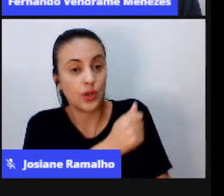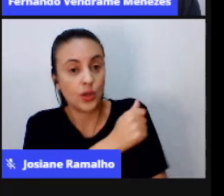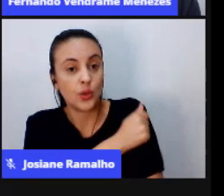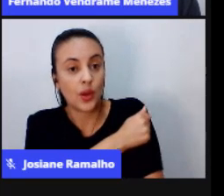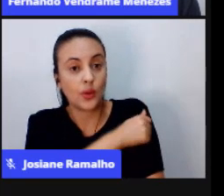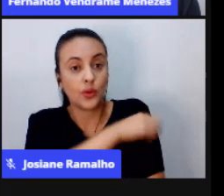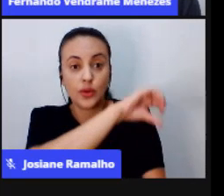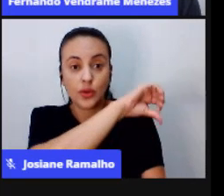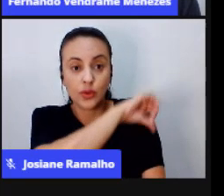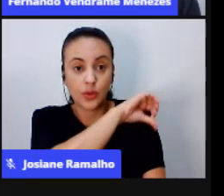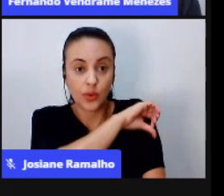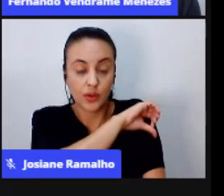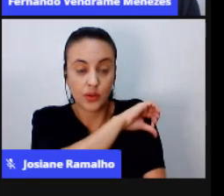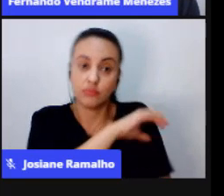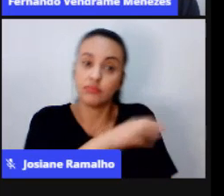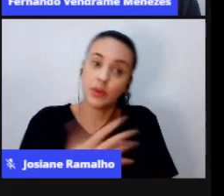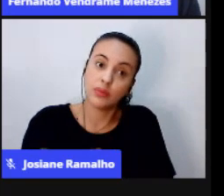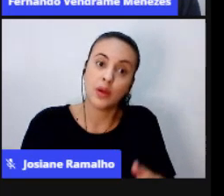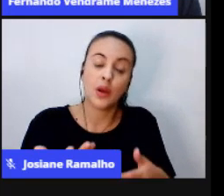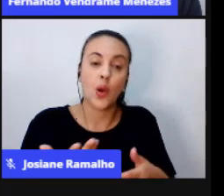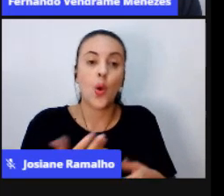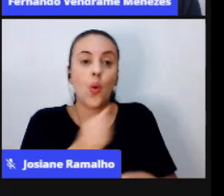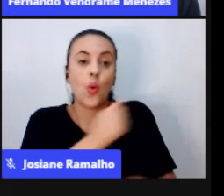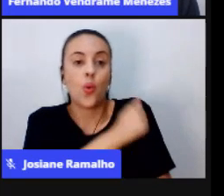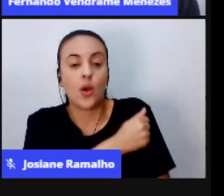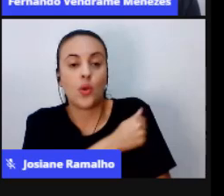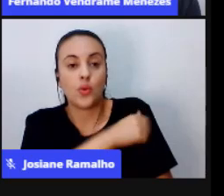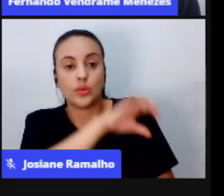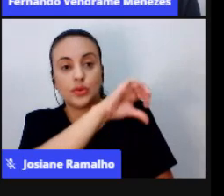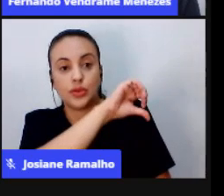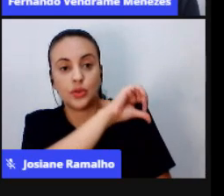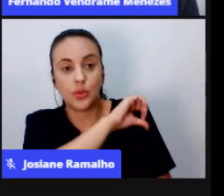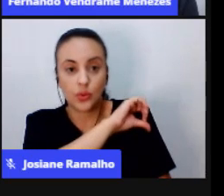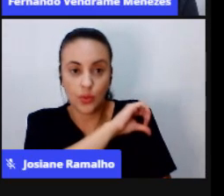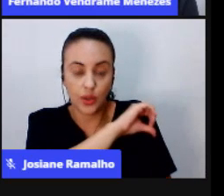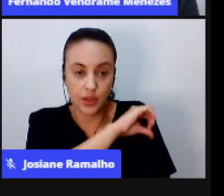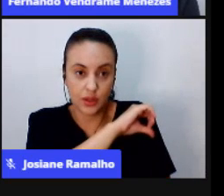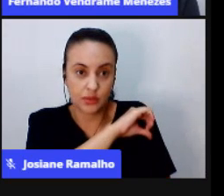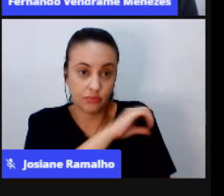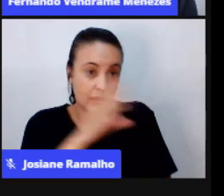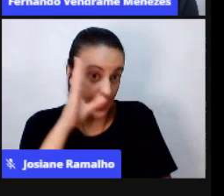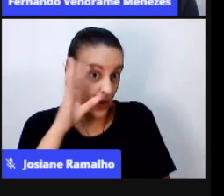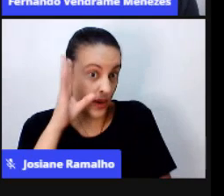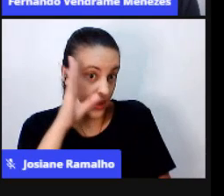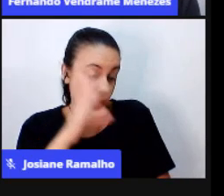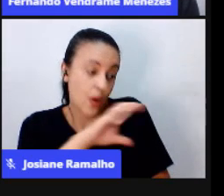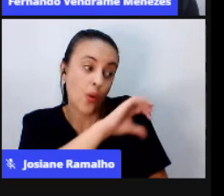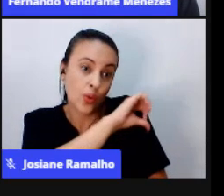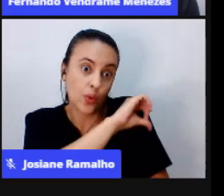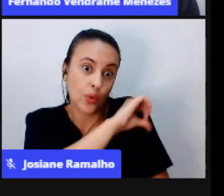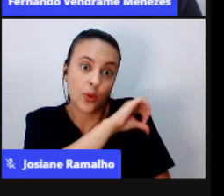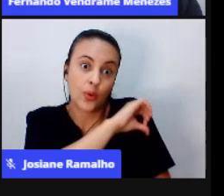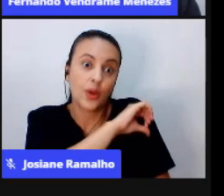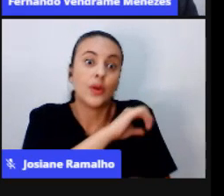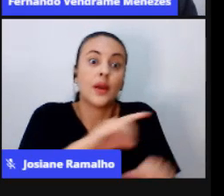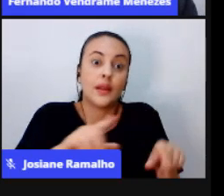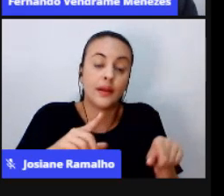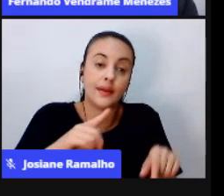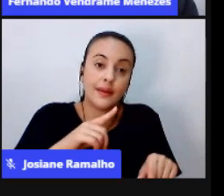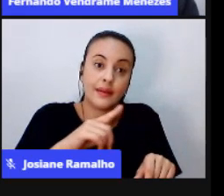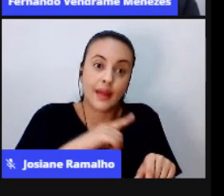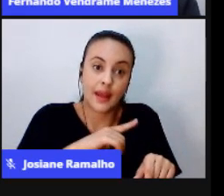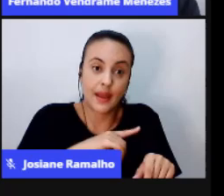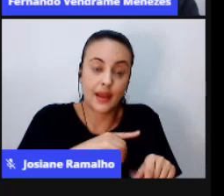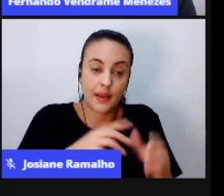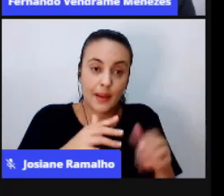uma capacidade de reflexão, de pensamento, né, de análise e de construir relações muito maior do que o aluno